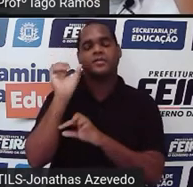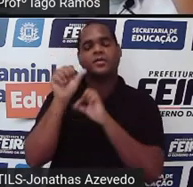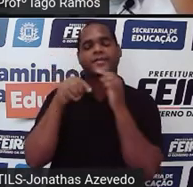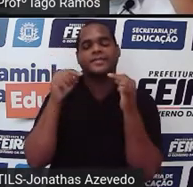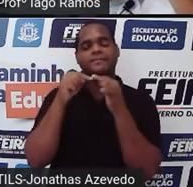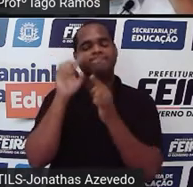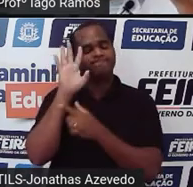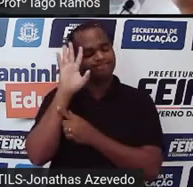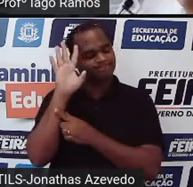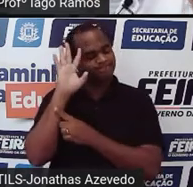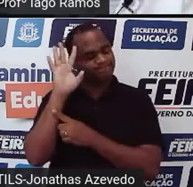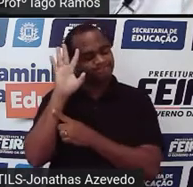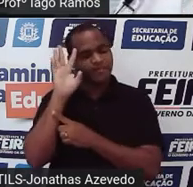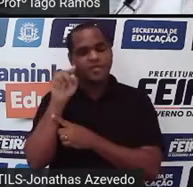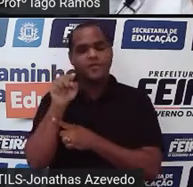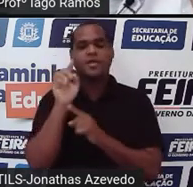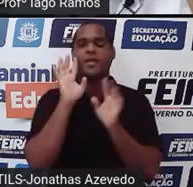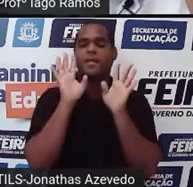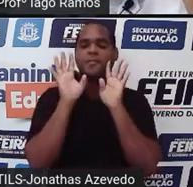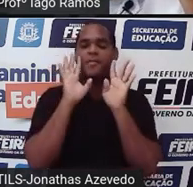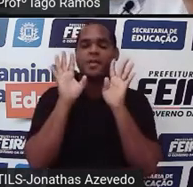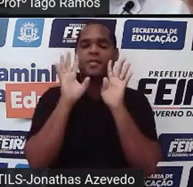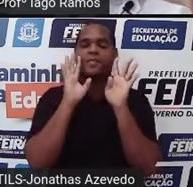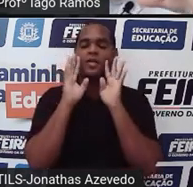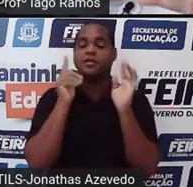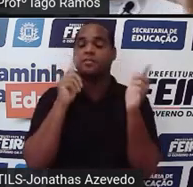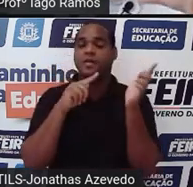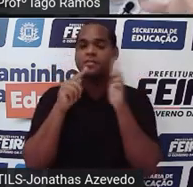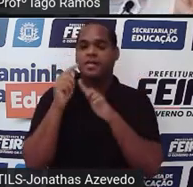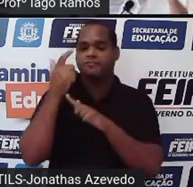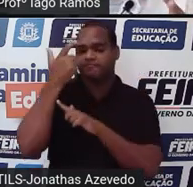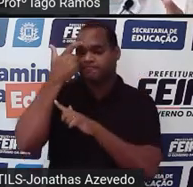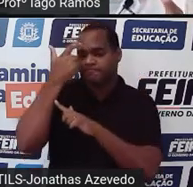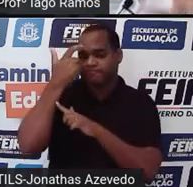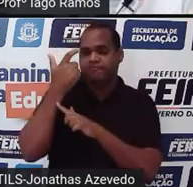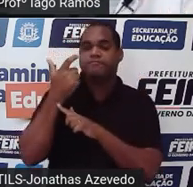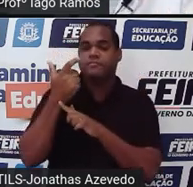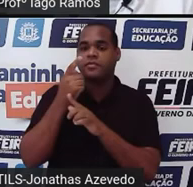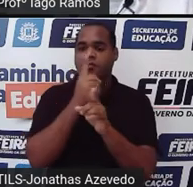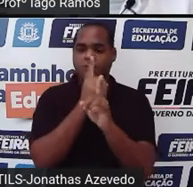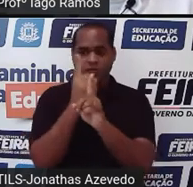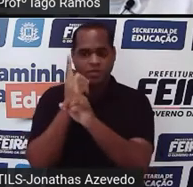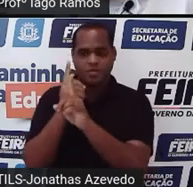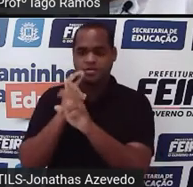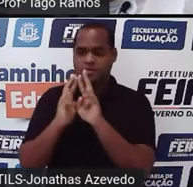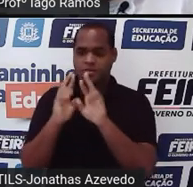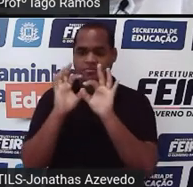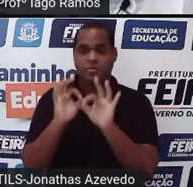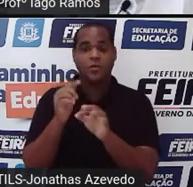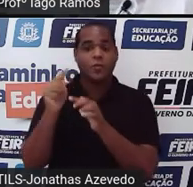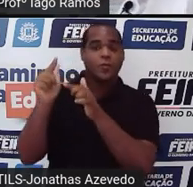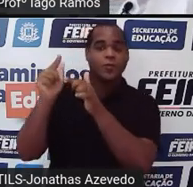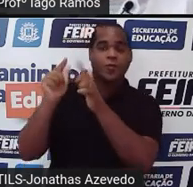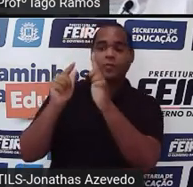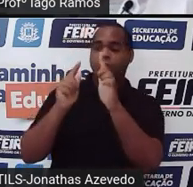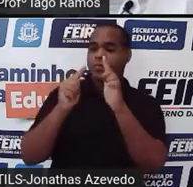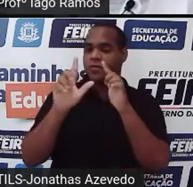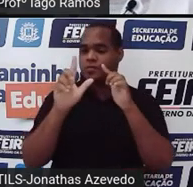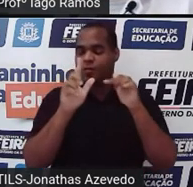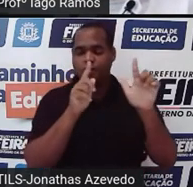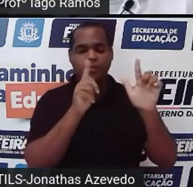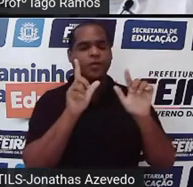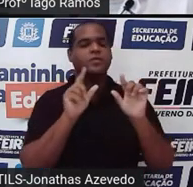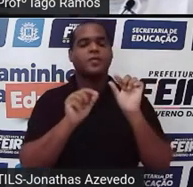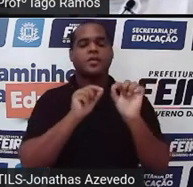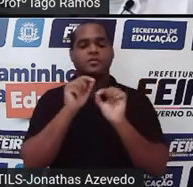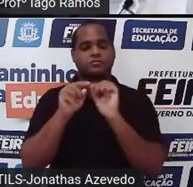você pintasse raciocinar sobre isso em um comprar outras respostas EA pergunta foi